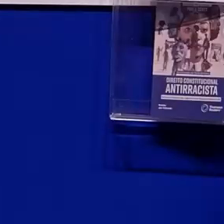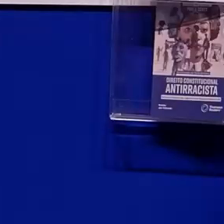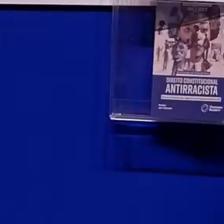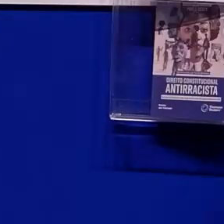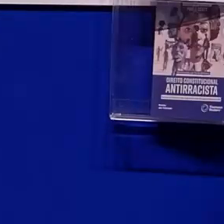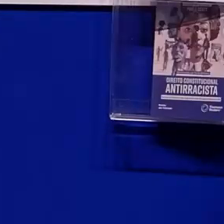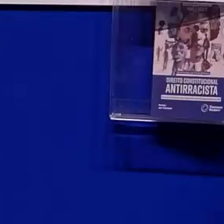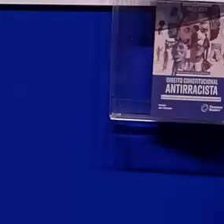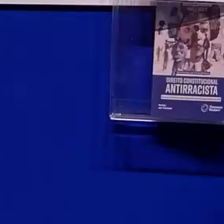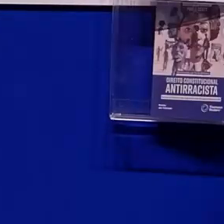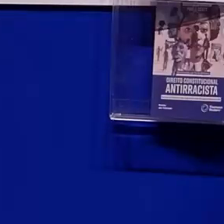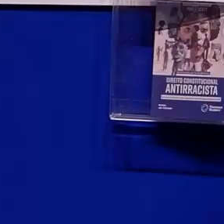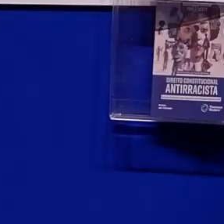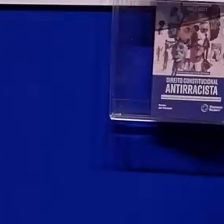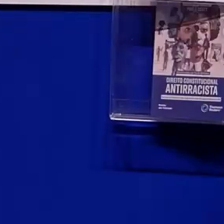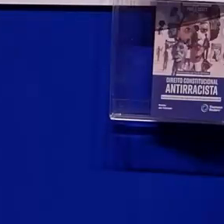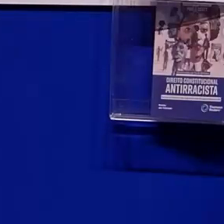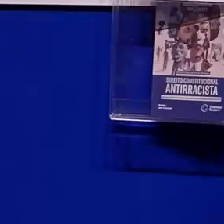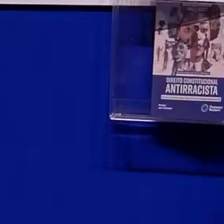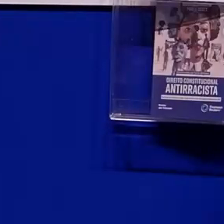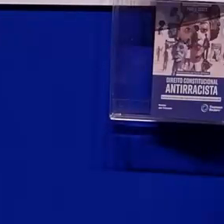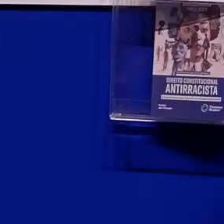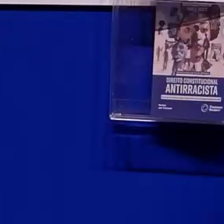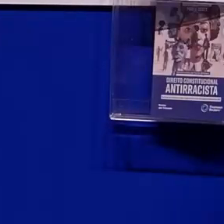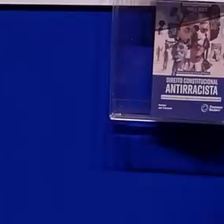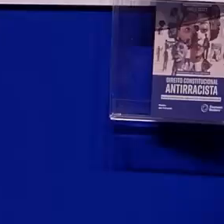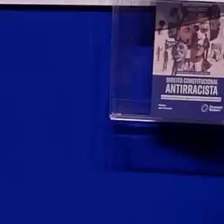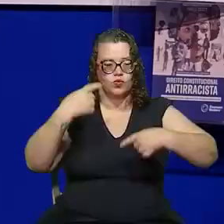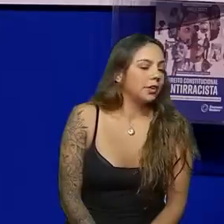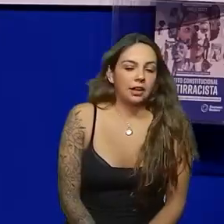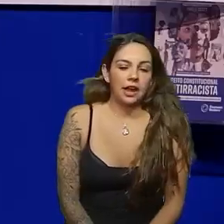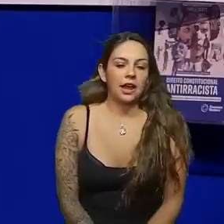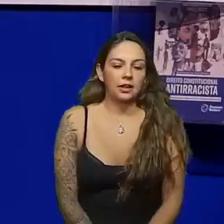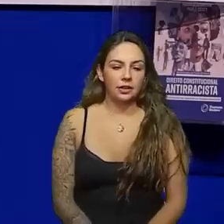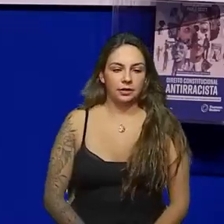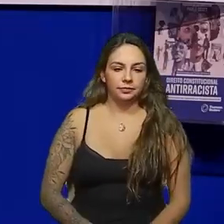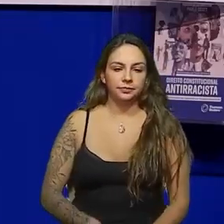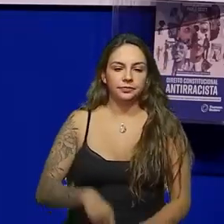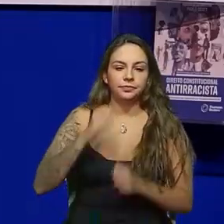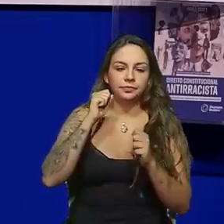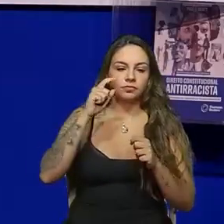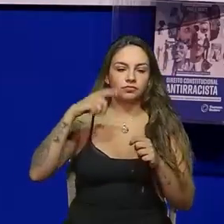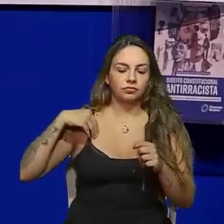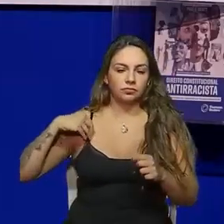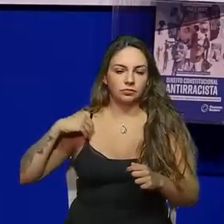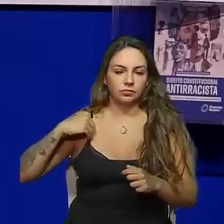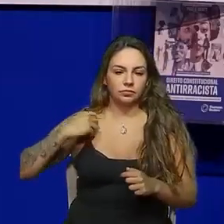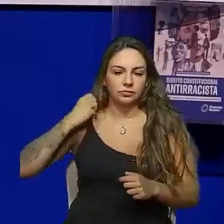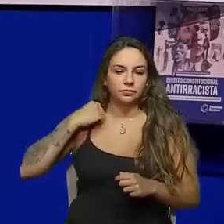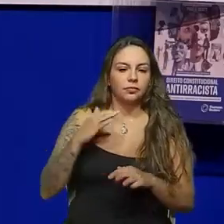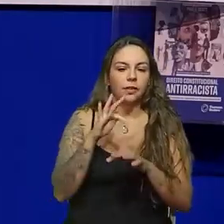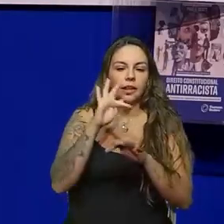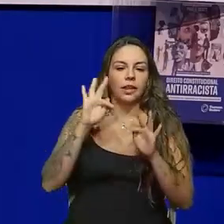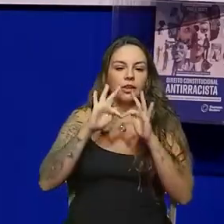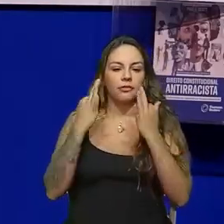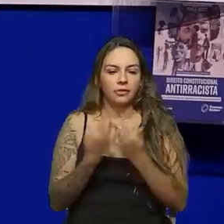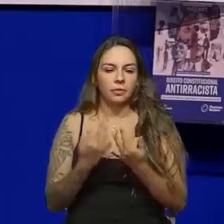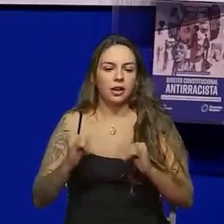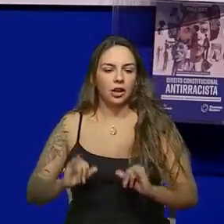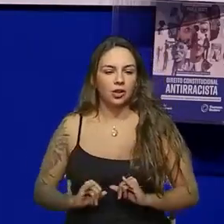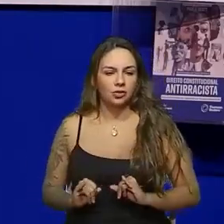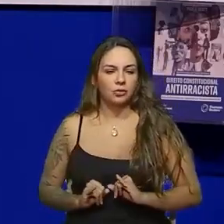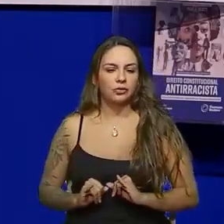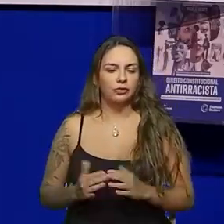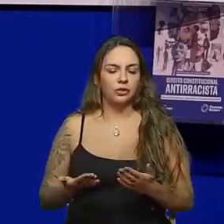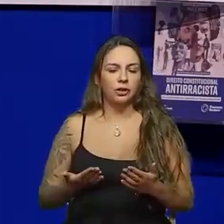literatura mesmo, até o dia a dia de uma família que passou por ditaduras, que viveu